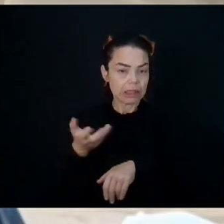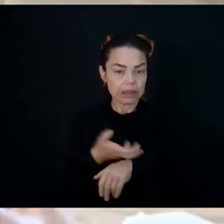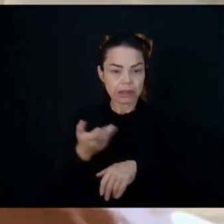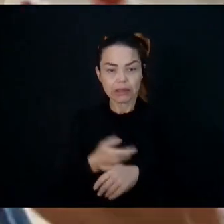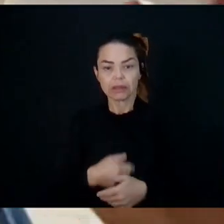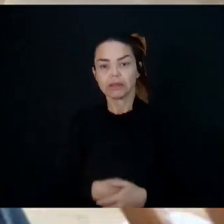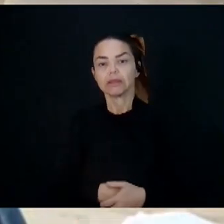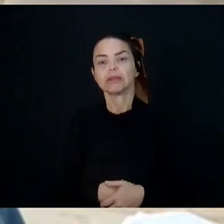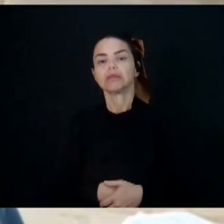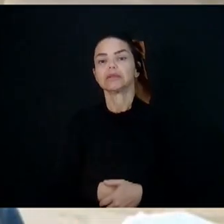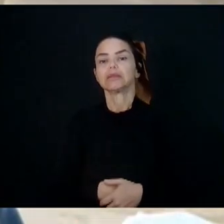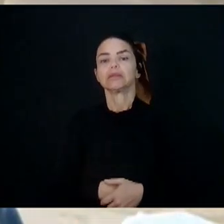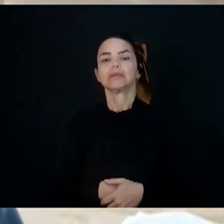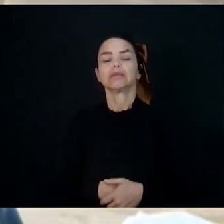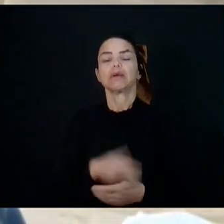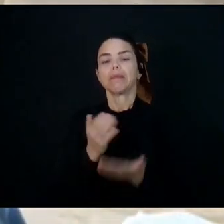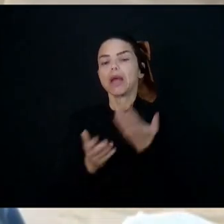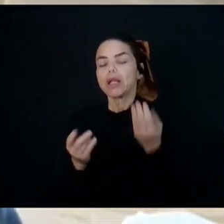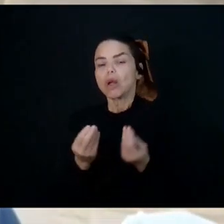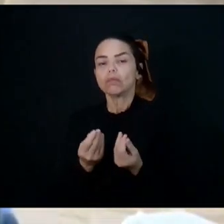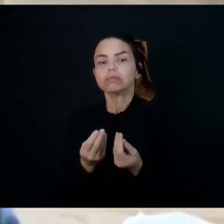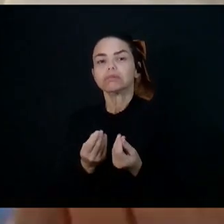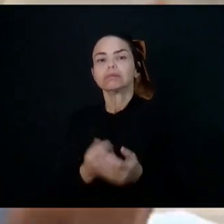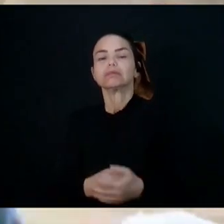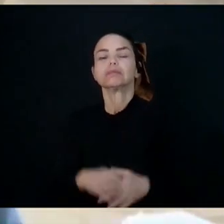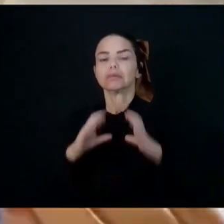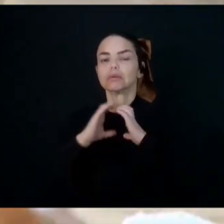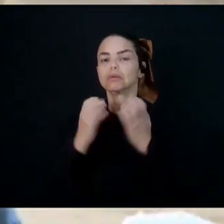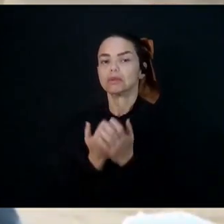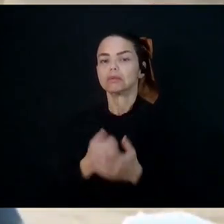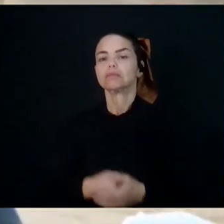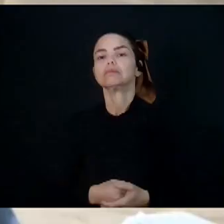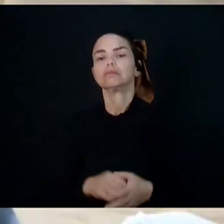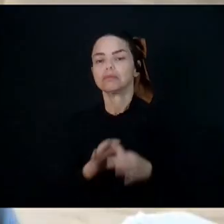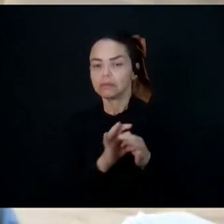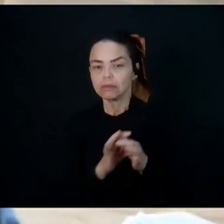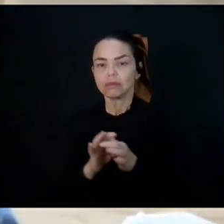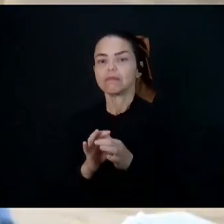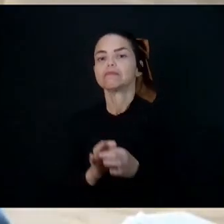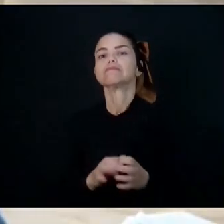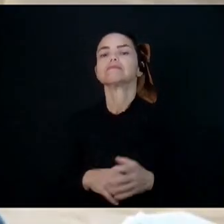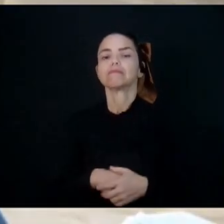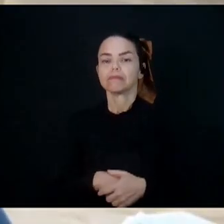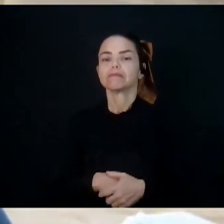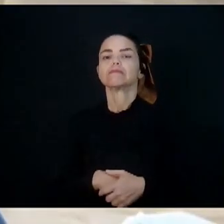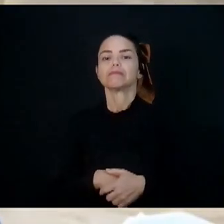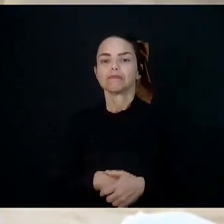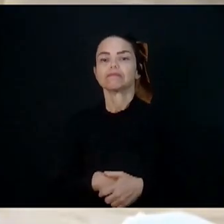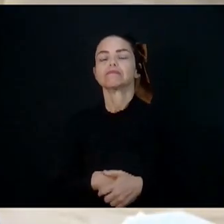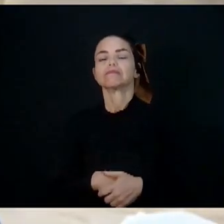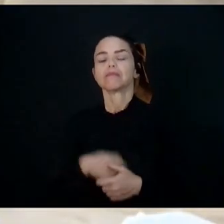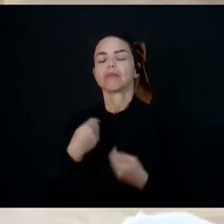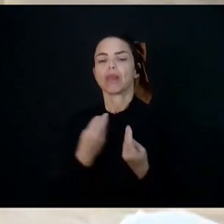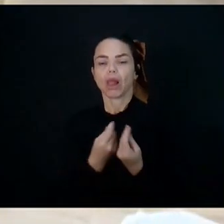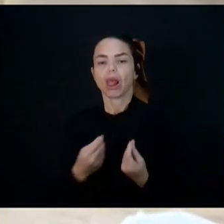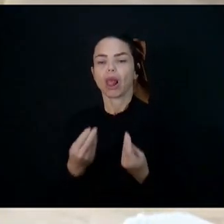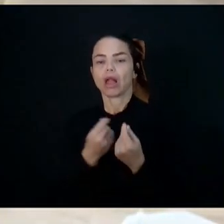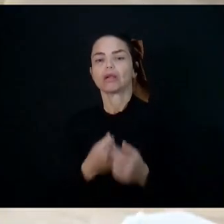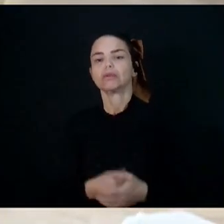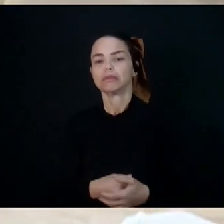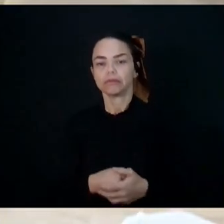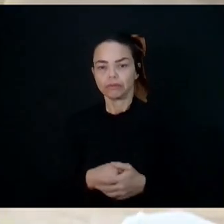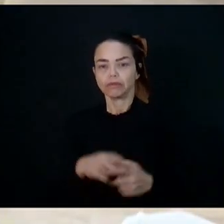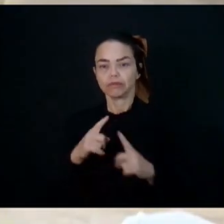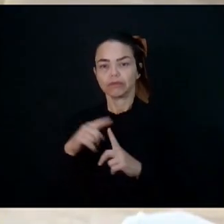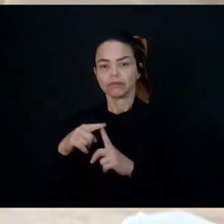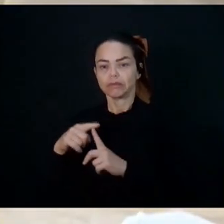esse vínculo de comunidade. E eu acho que isso nos torna mais vulneráveis a esse tipo de